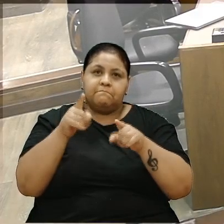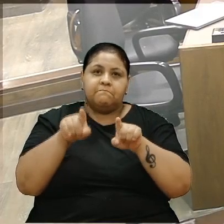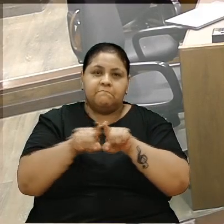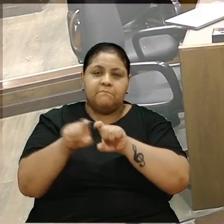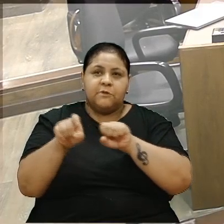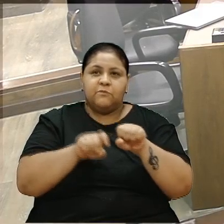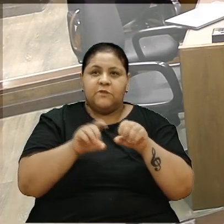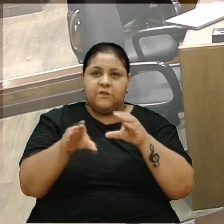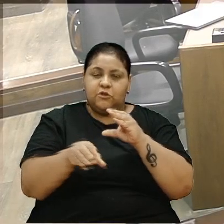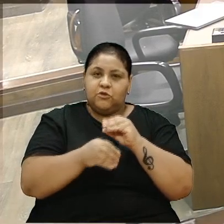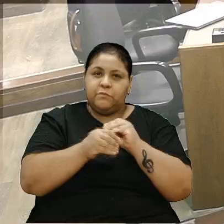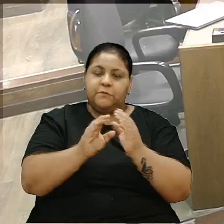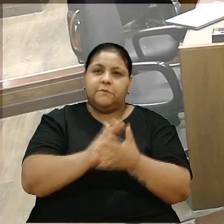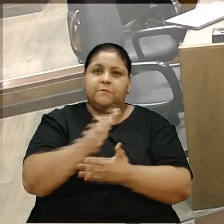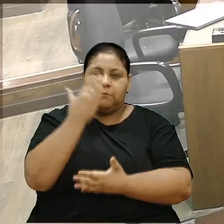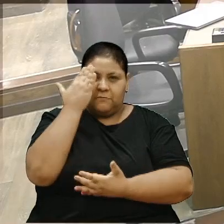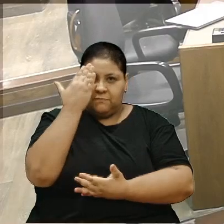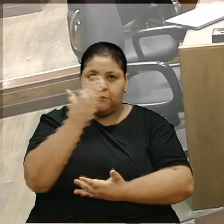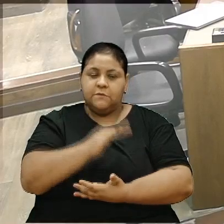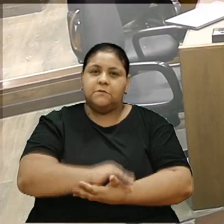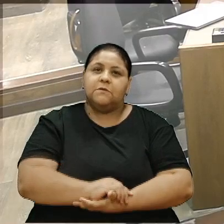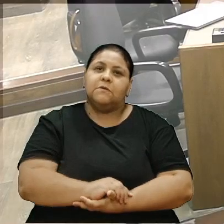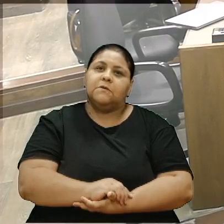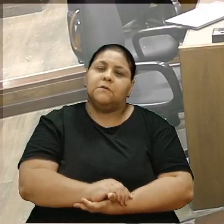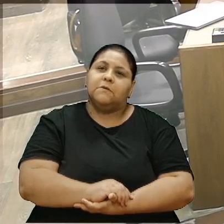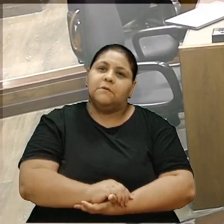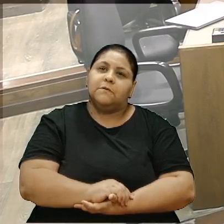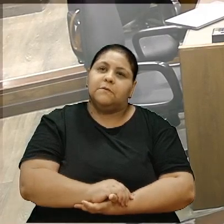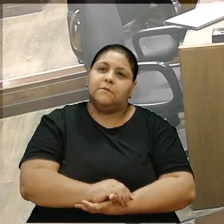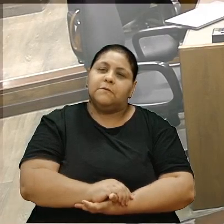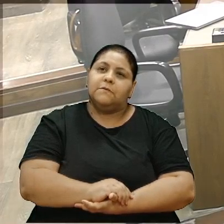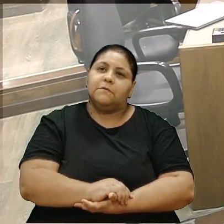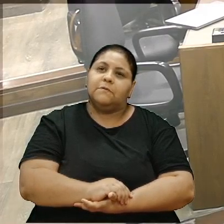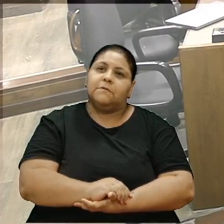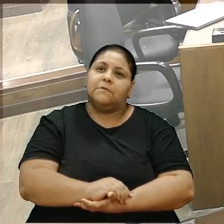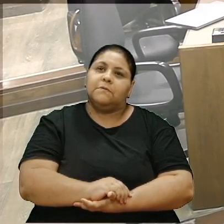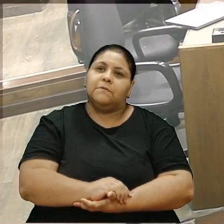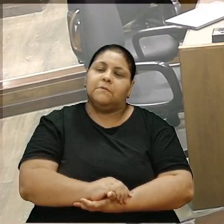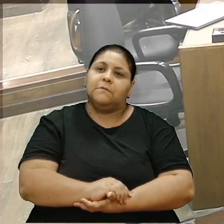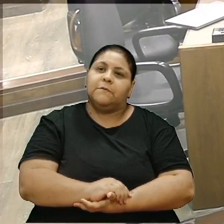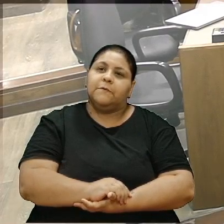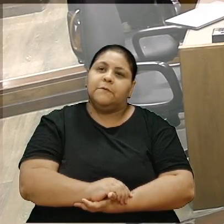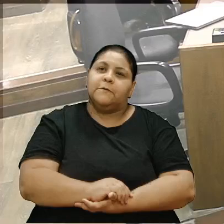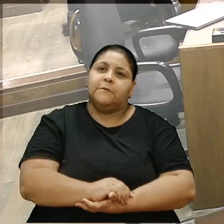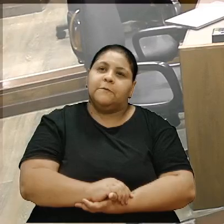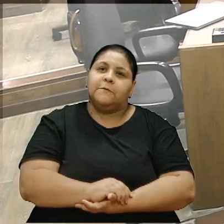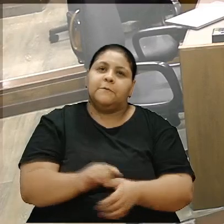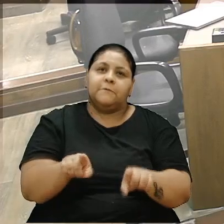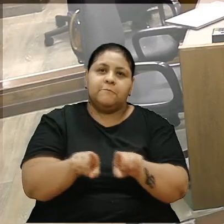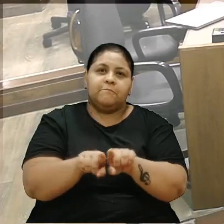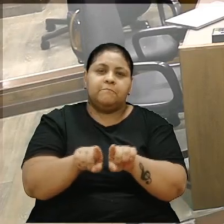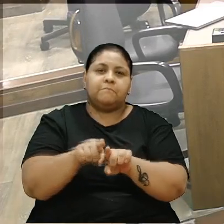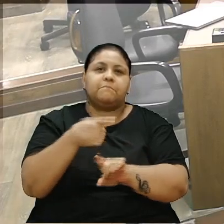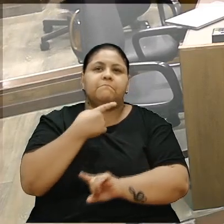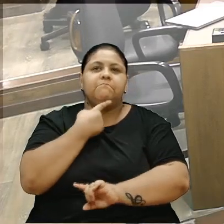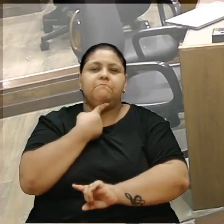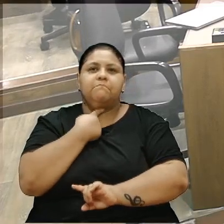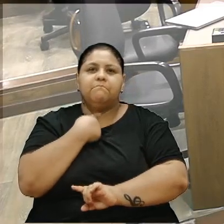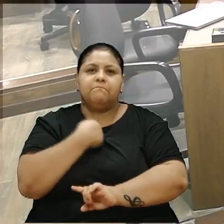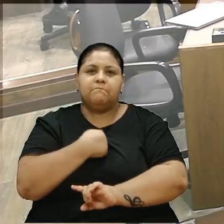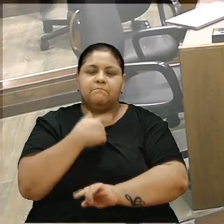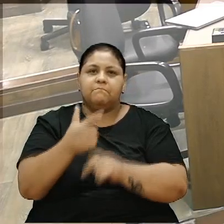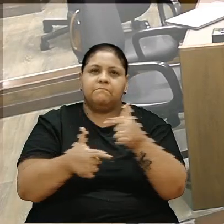puder somar. Obrigado. Uma parte, vereador Edson. Vereador Aldonei, sua parte. Também gostaria de parabenizá-lo pelo